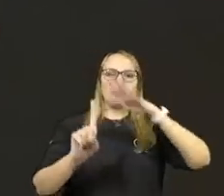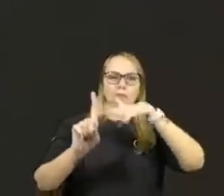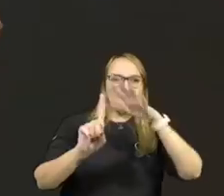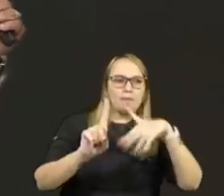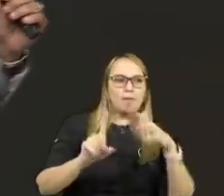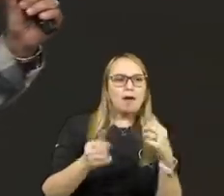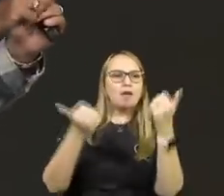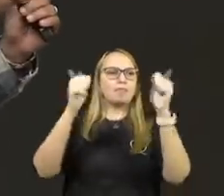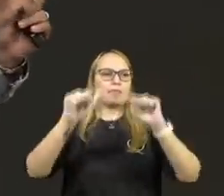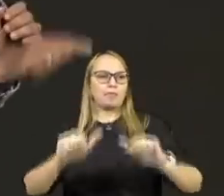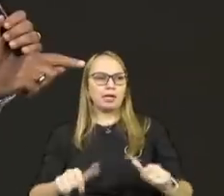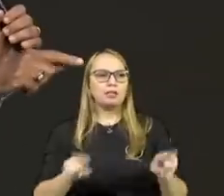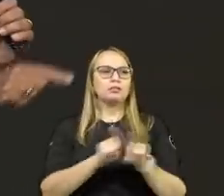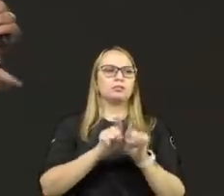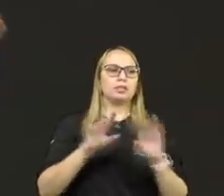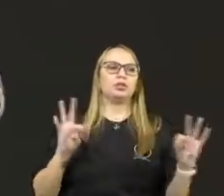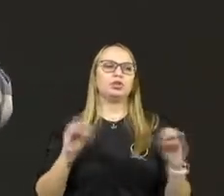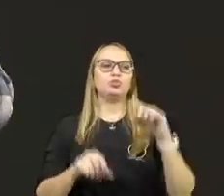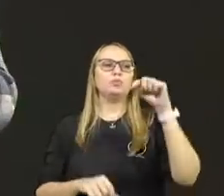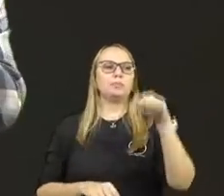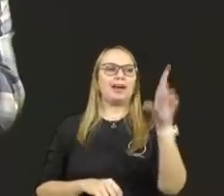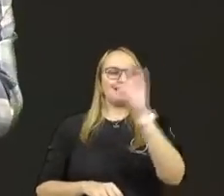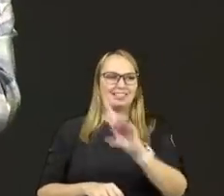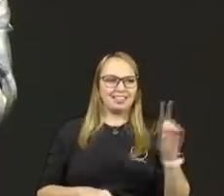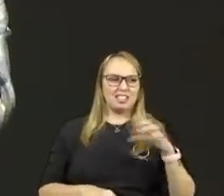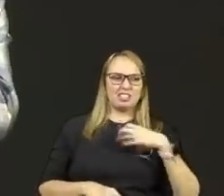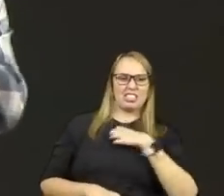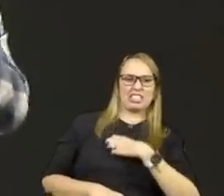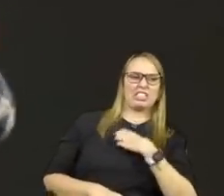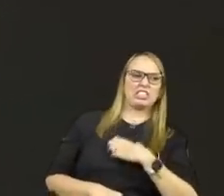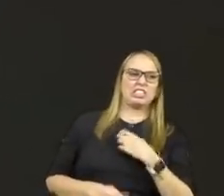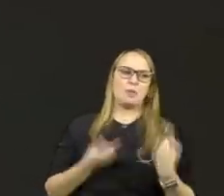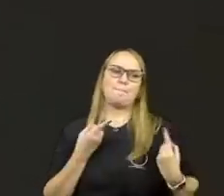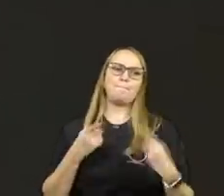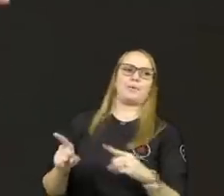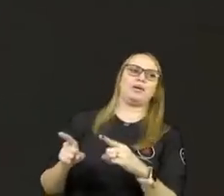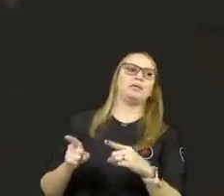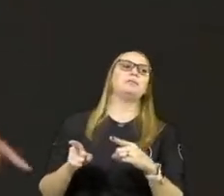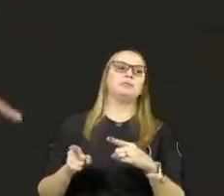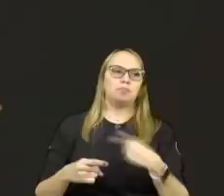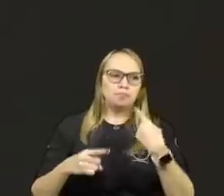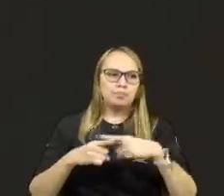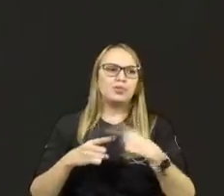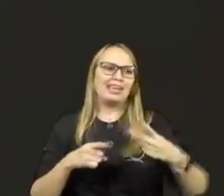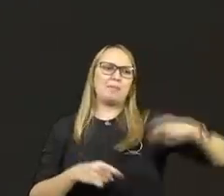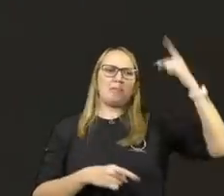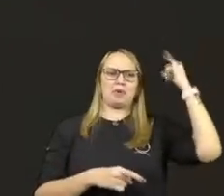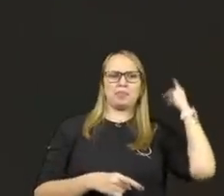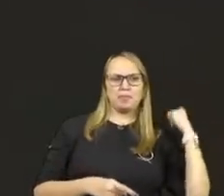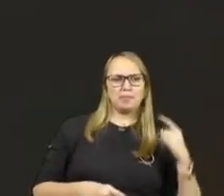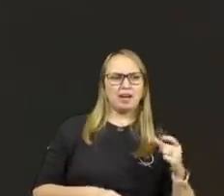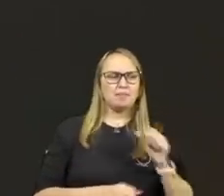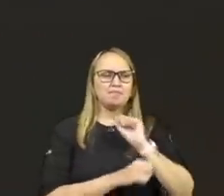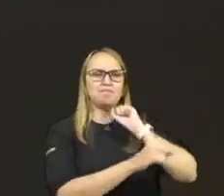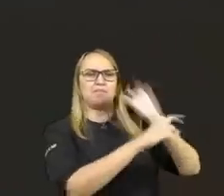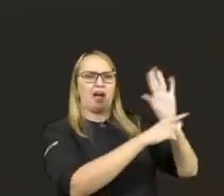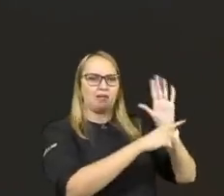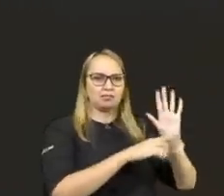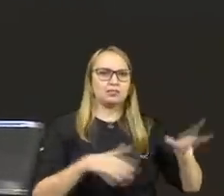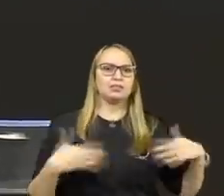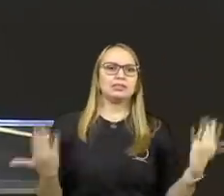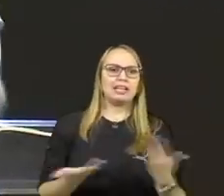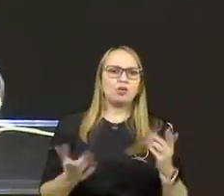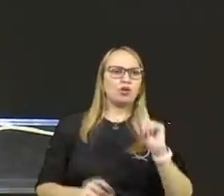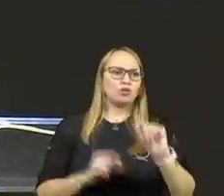de Deus sobre os filhos da desobediência, nas quais em outro tempo andastes quando vivias nela. Mas agora, despojai-vos